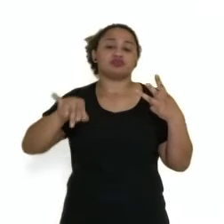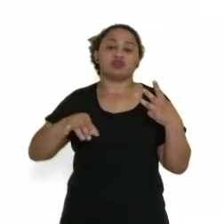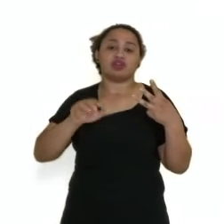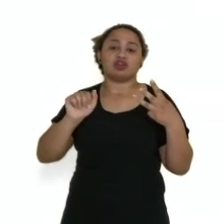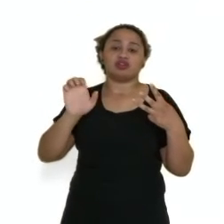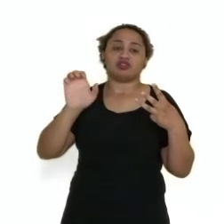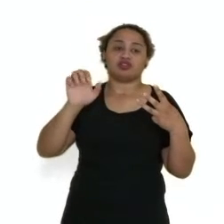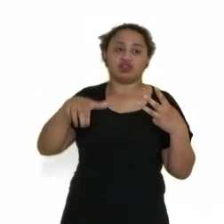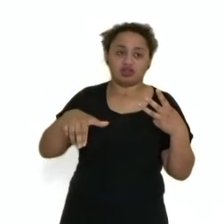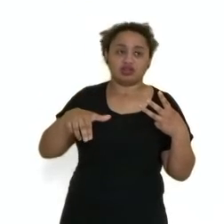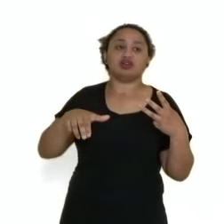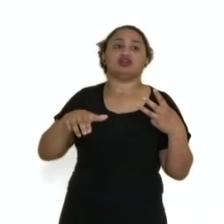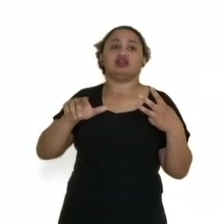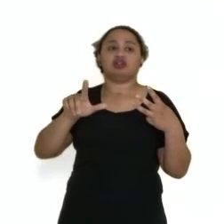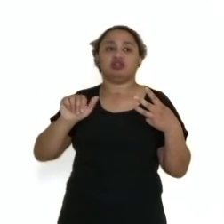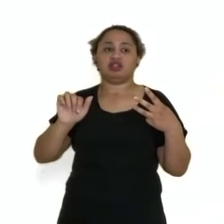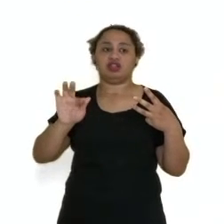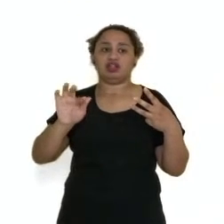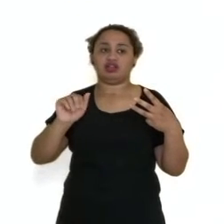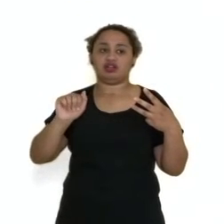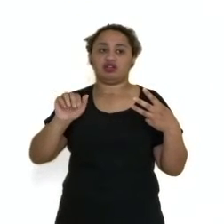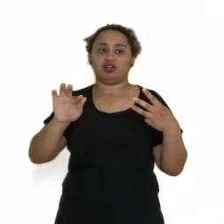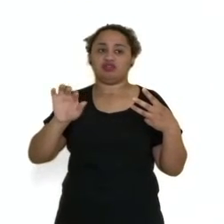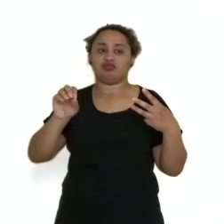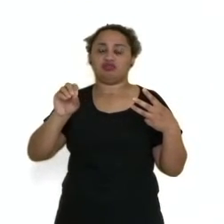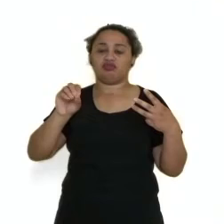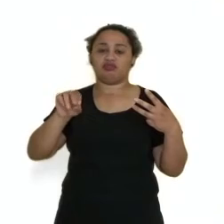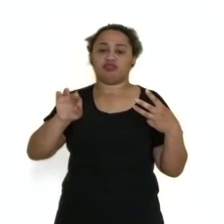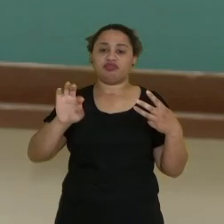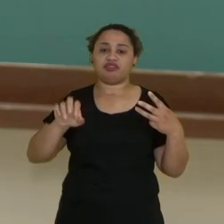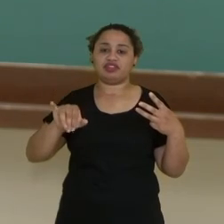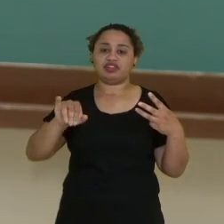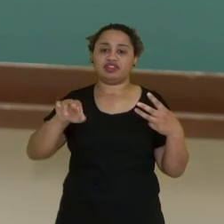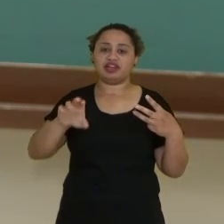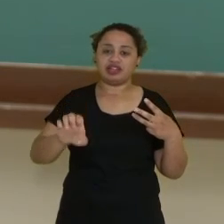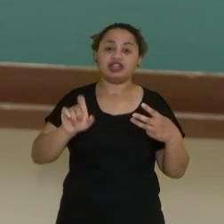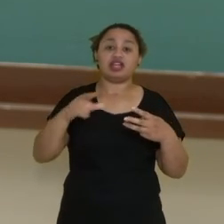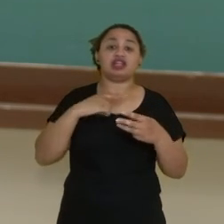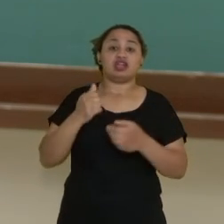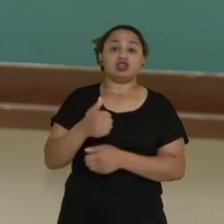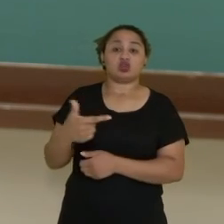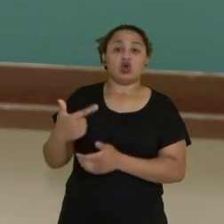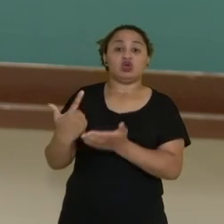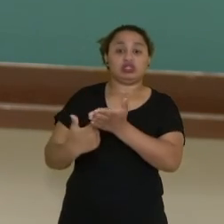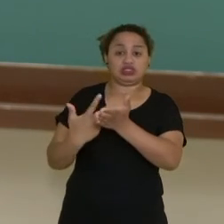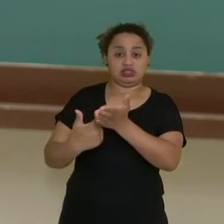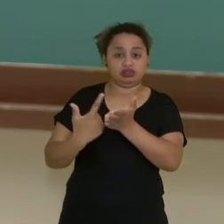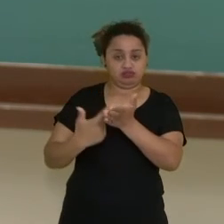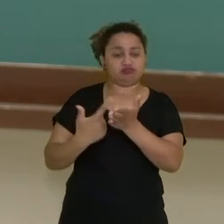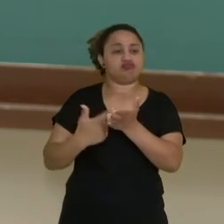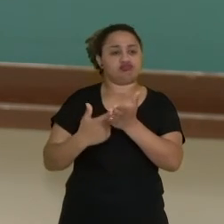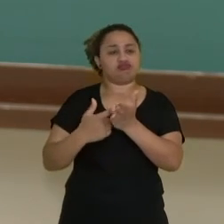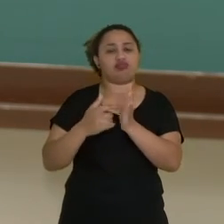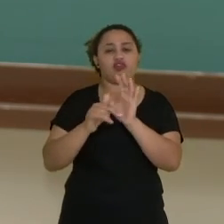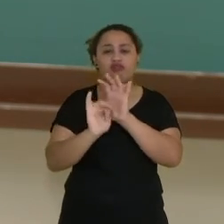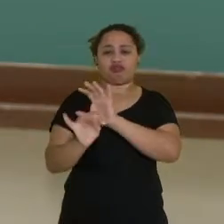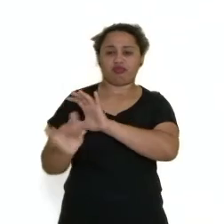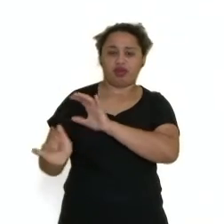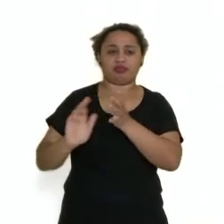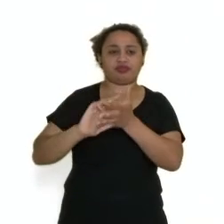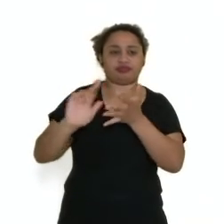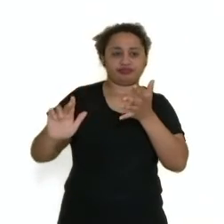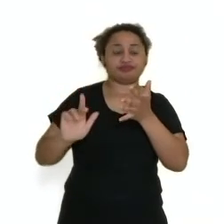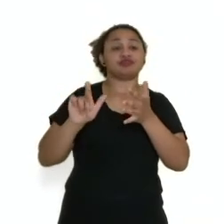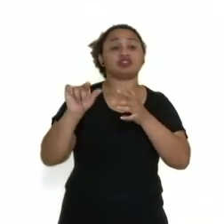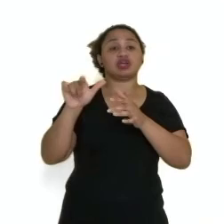século XVII, na França, com 12 livros. Então, as famosas fábulas de La Fontaine. E sabemos que pertencem